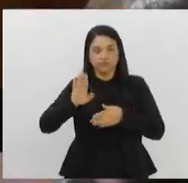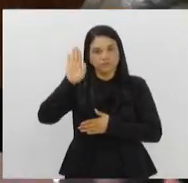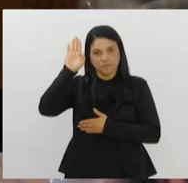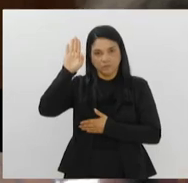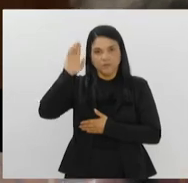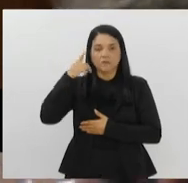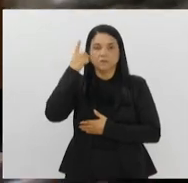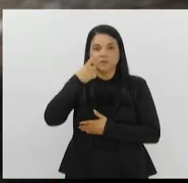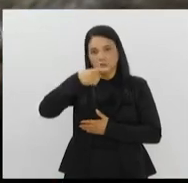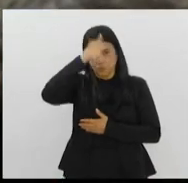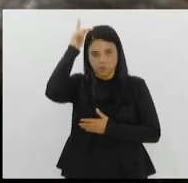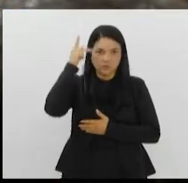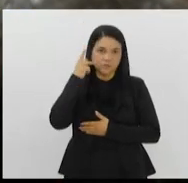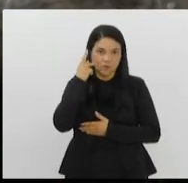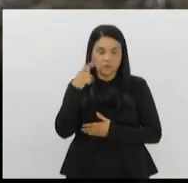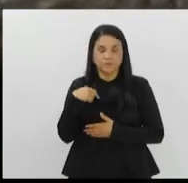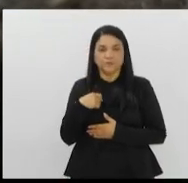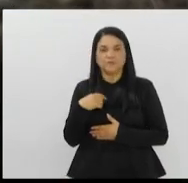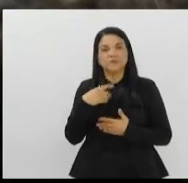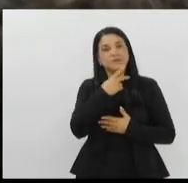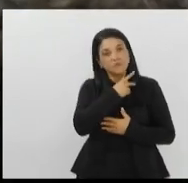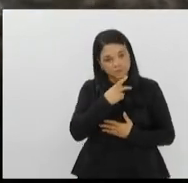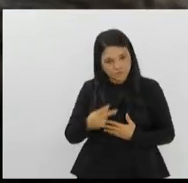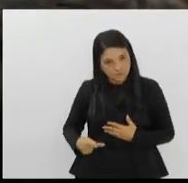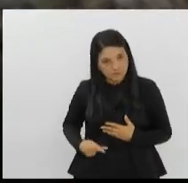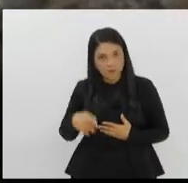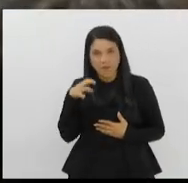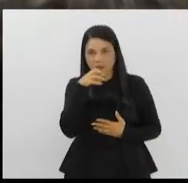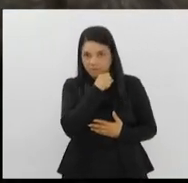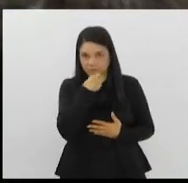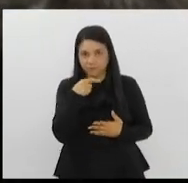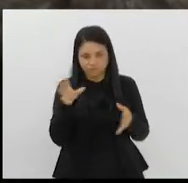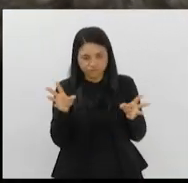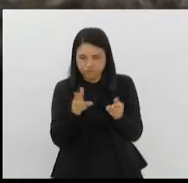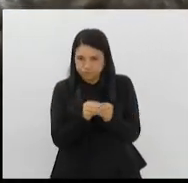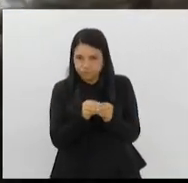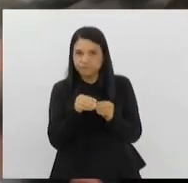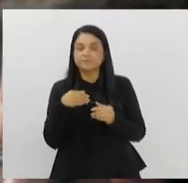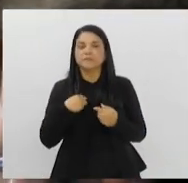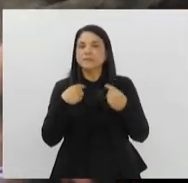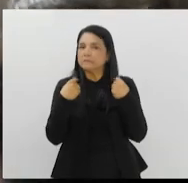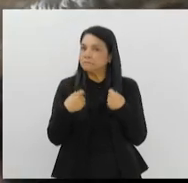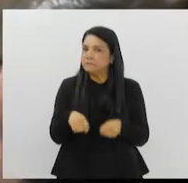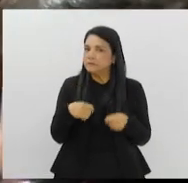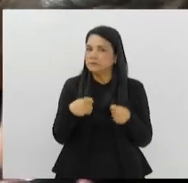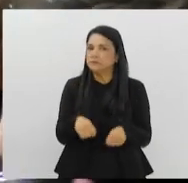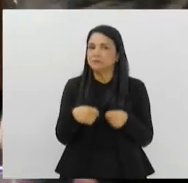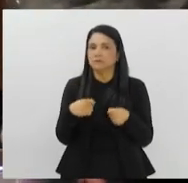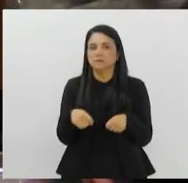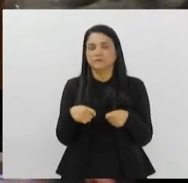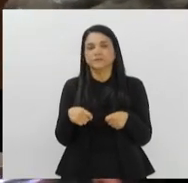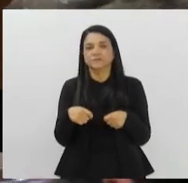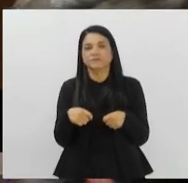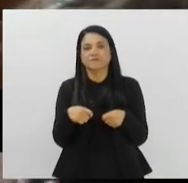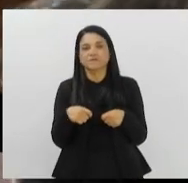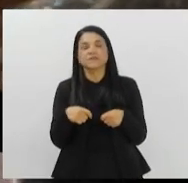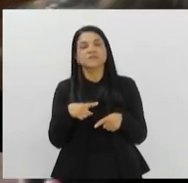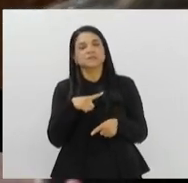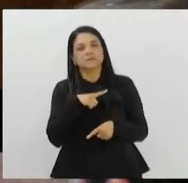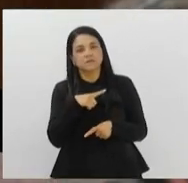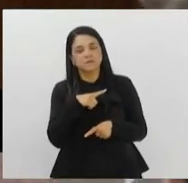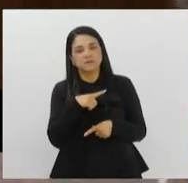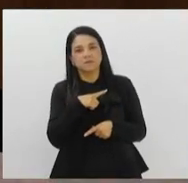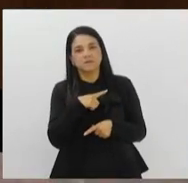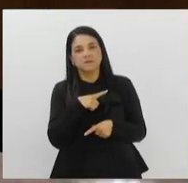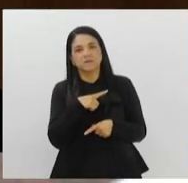Senhor presidente, muito rapidamente, eu acho que é necessário, senhor presidente, que tenhamos